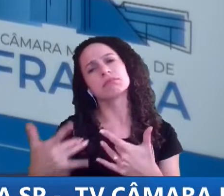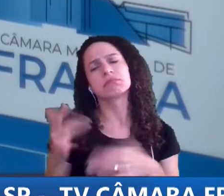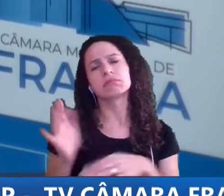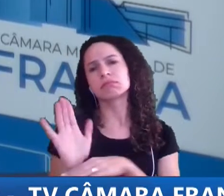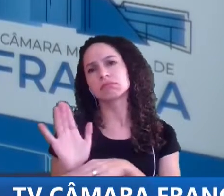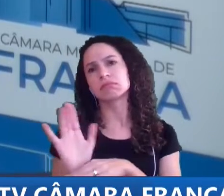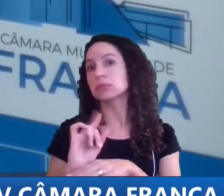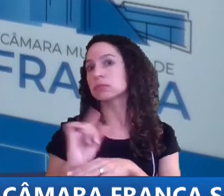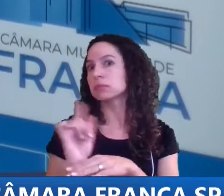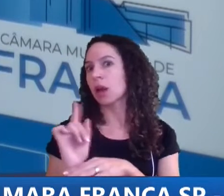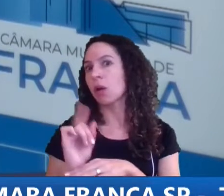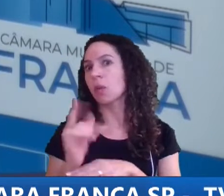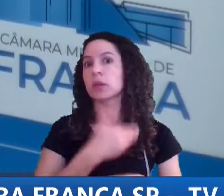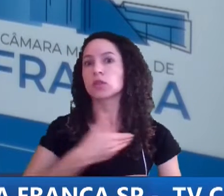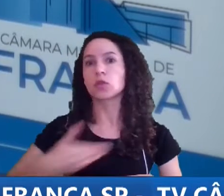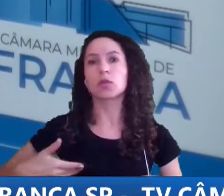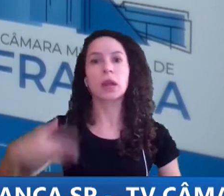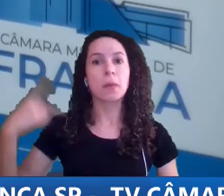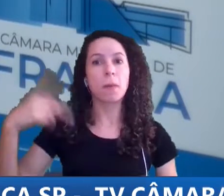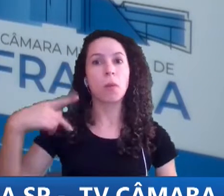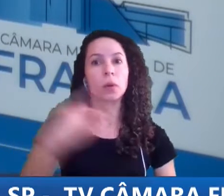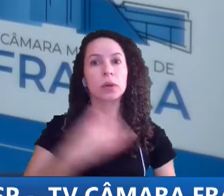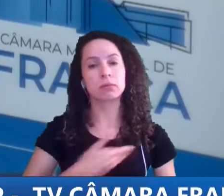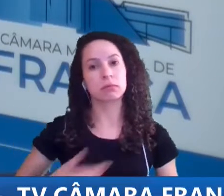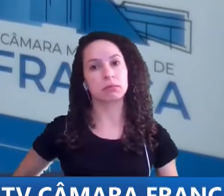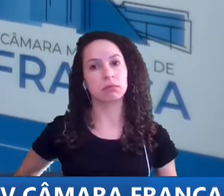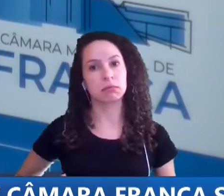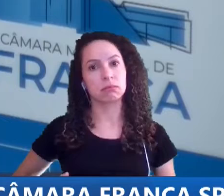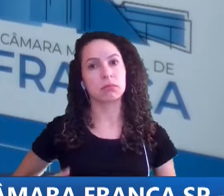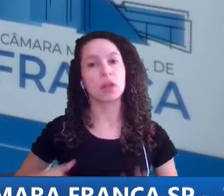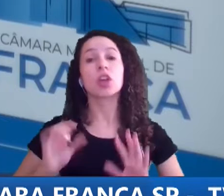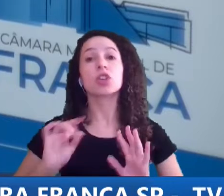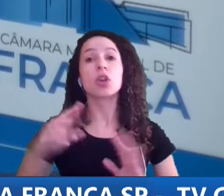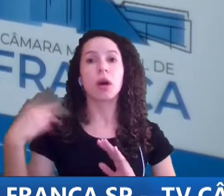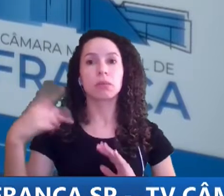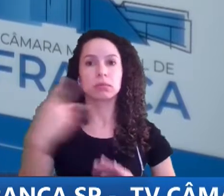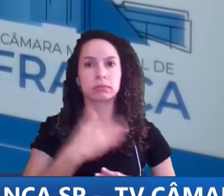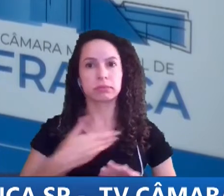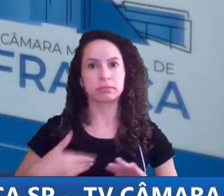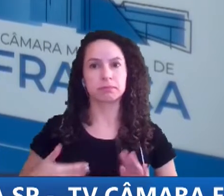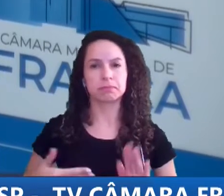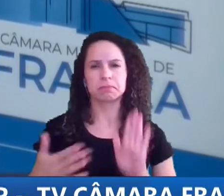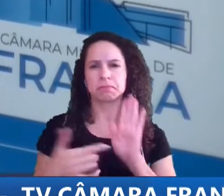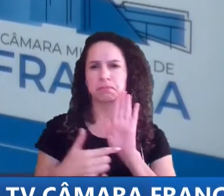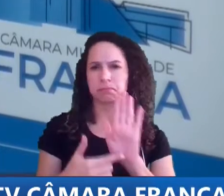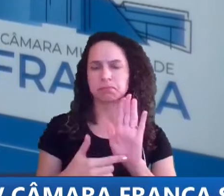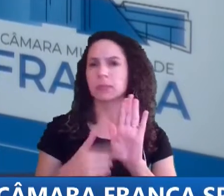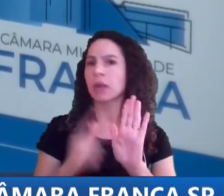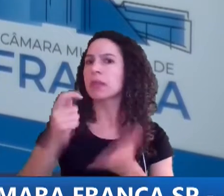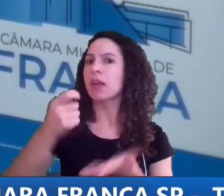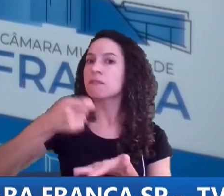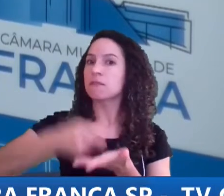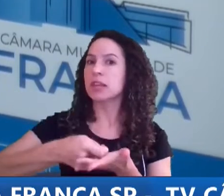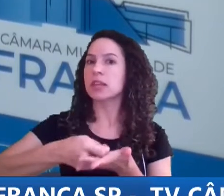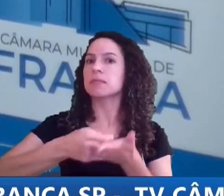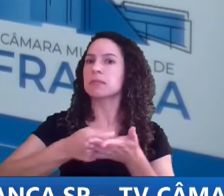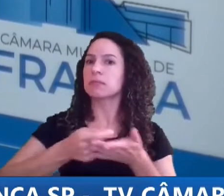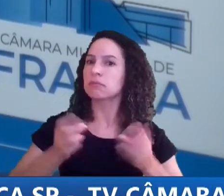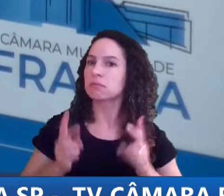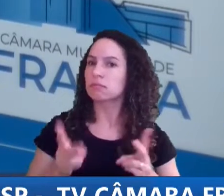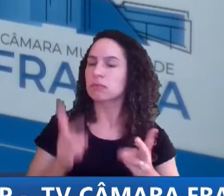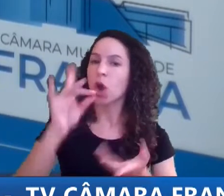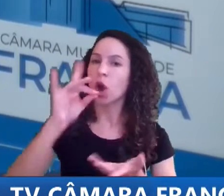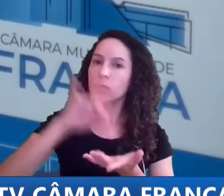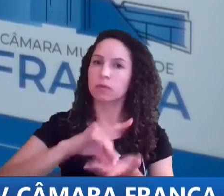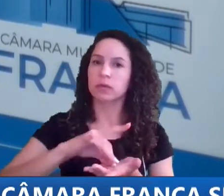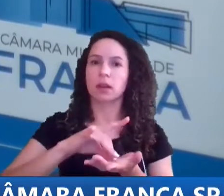política pública. Mas não basta a política pública bem posta, ela precisa ser perene, permanente, oficializada.